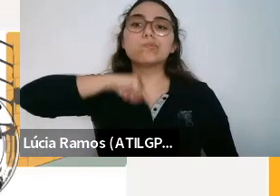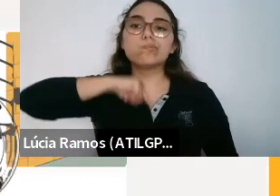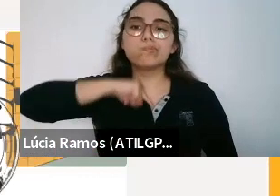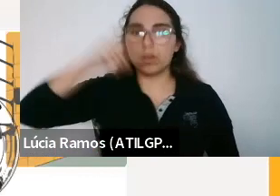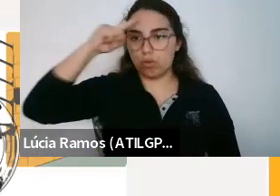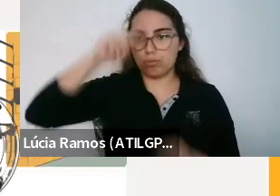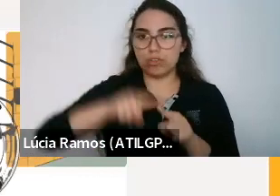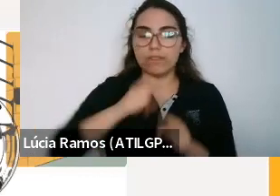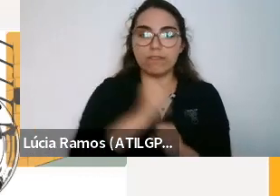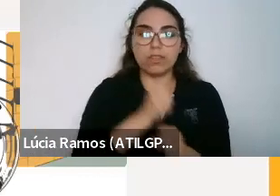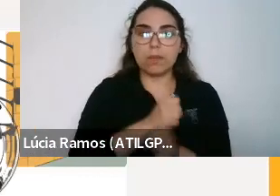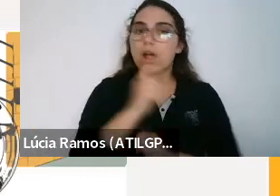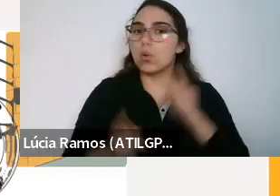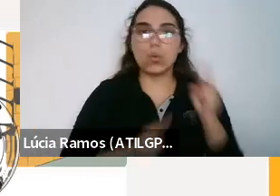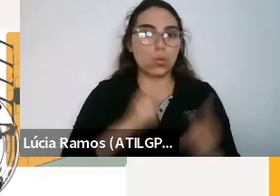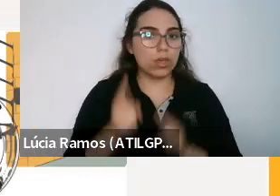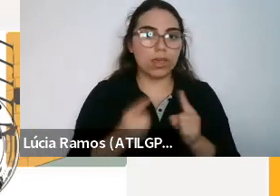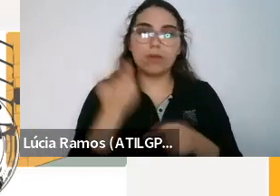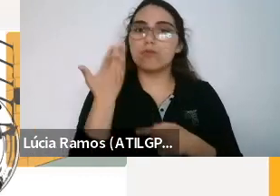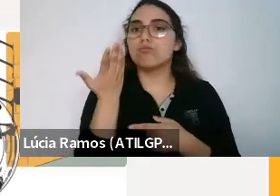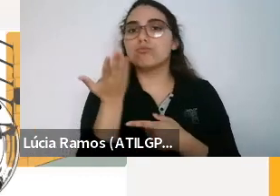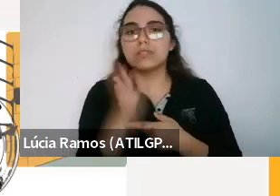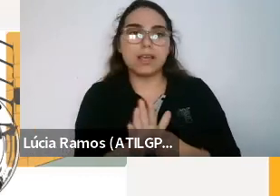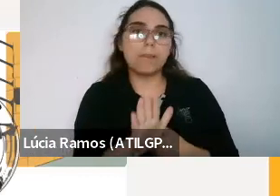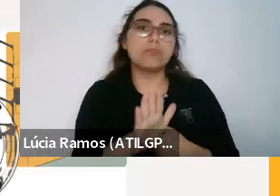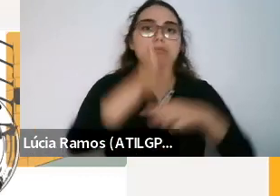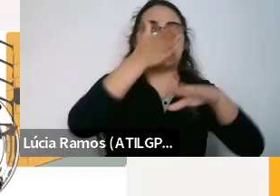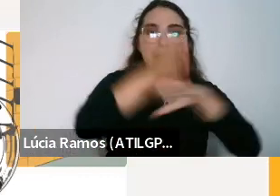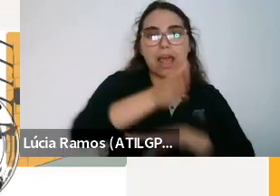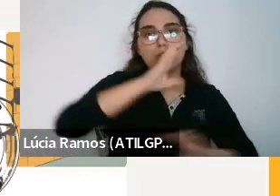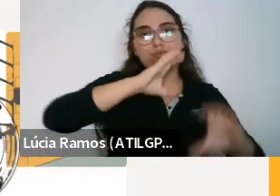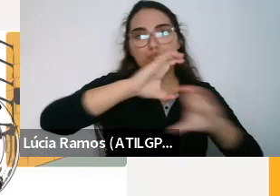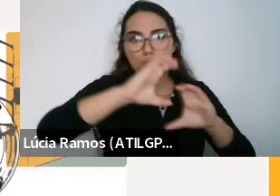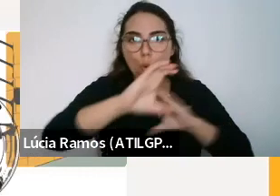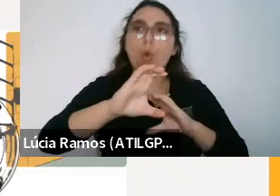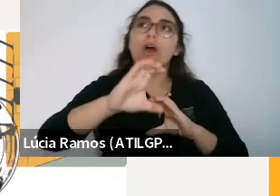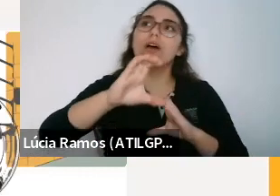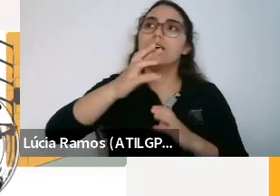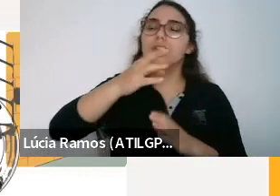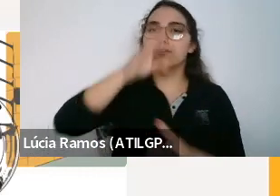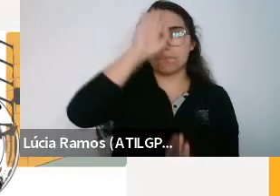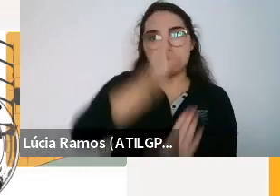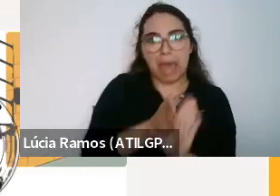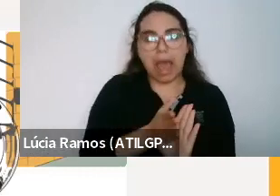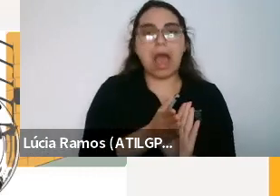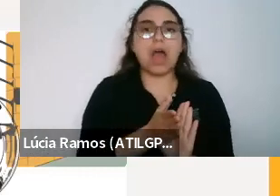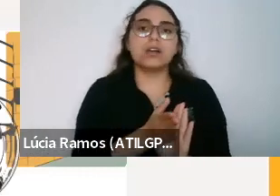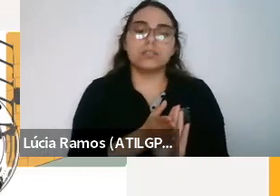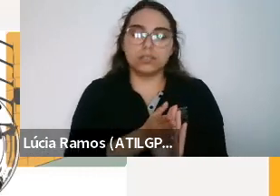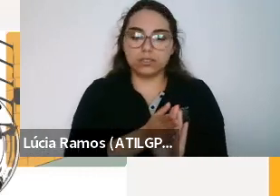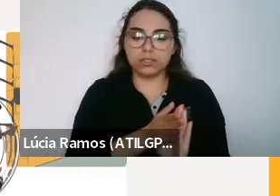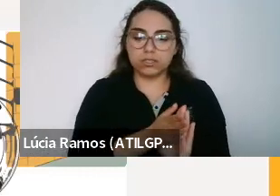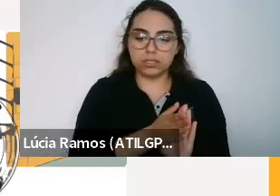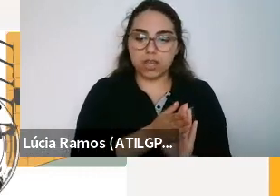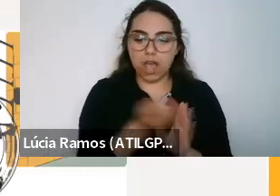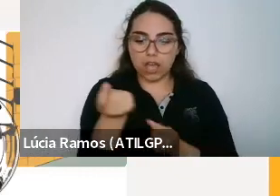trabalhar competências como a assertividade, a comunicação, a resiliência, a empatia, a gestão positiva